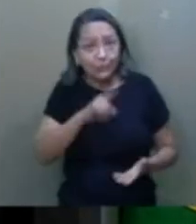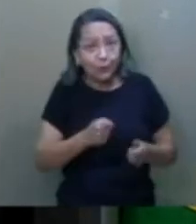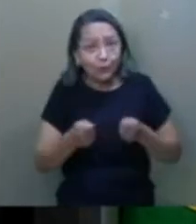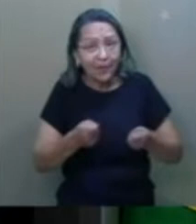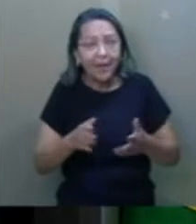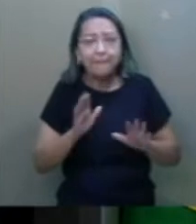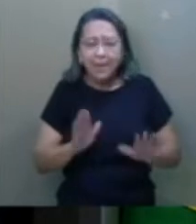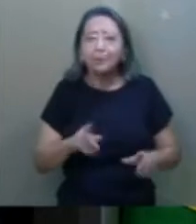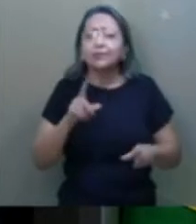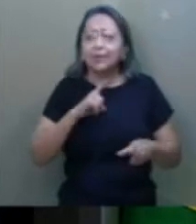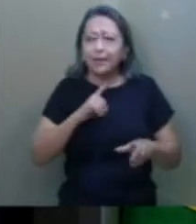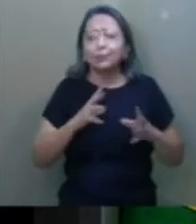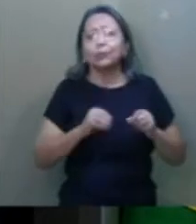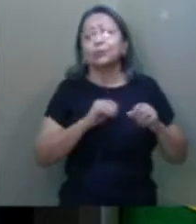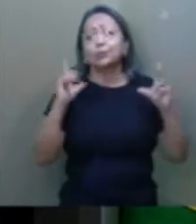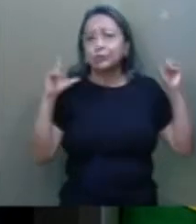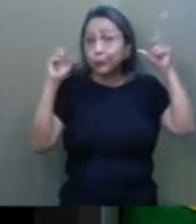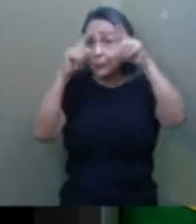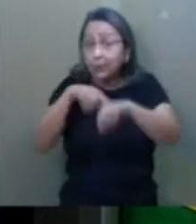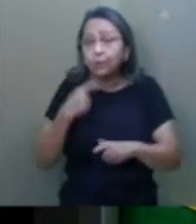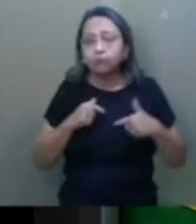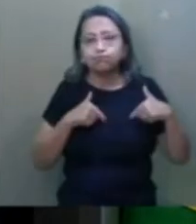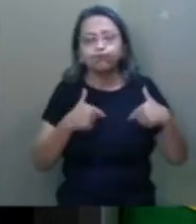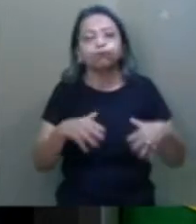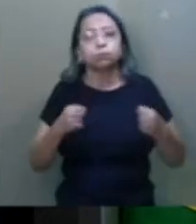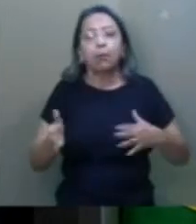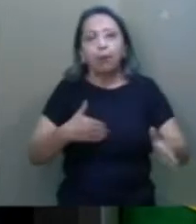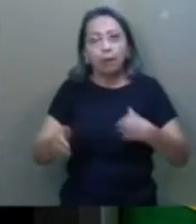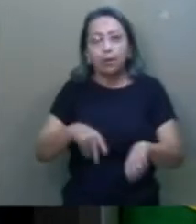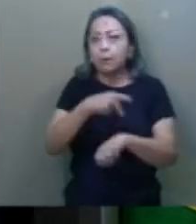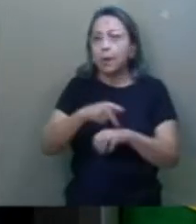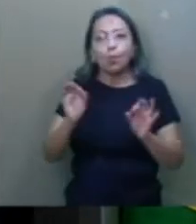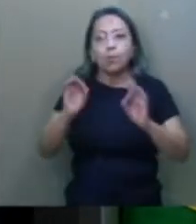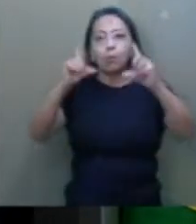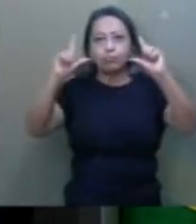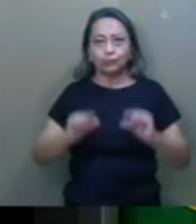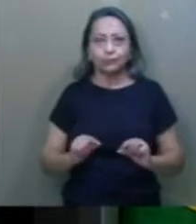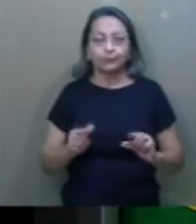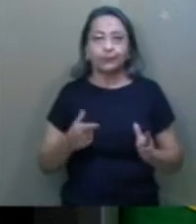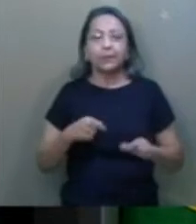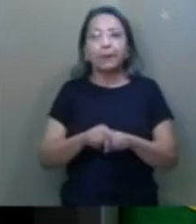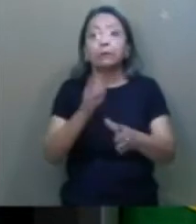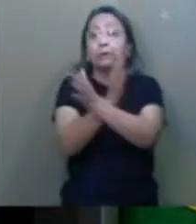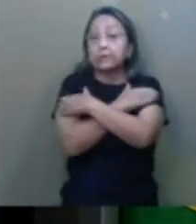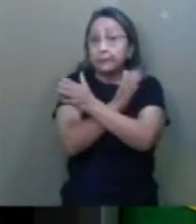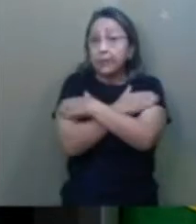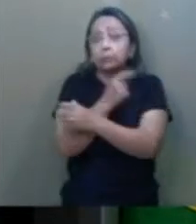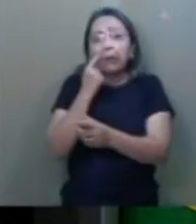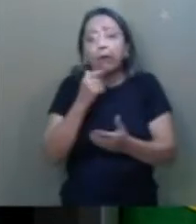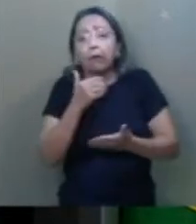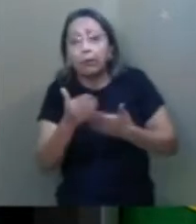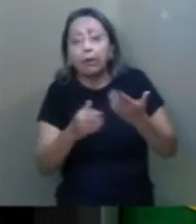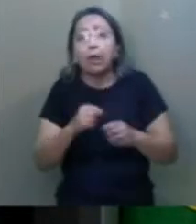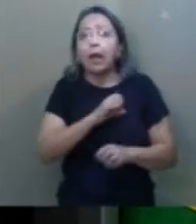Mesmo diante de todo o quadro difícil que enfrentamos, a arrecadação no país não caiu. O desemprego está cedendo